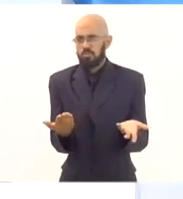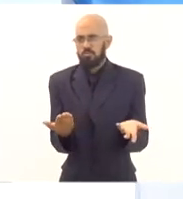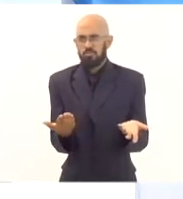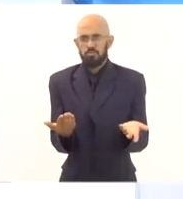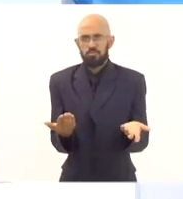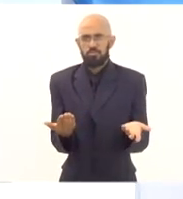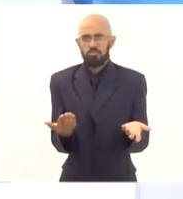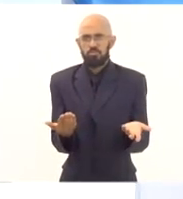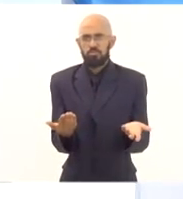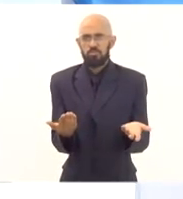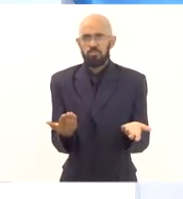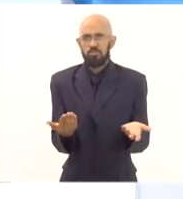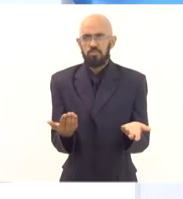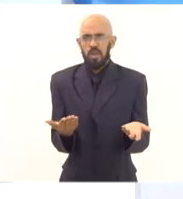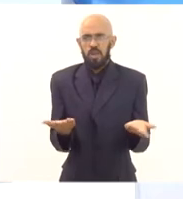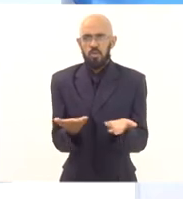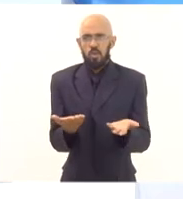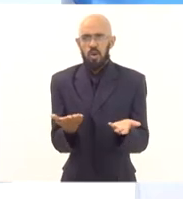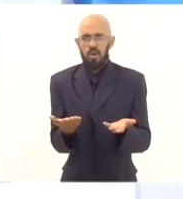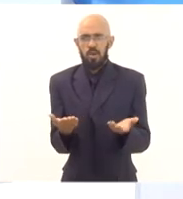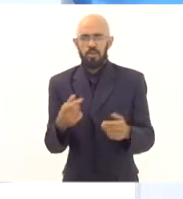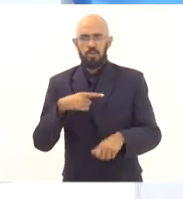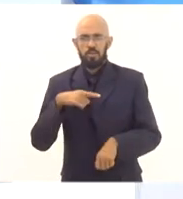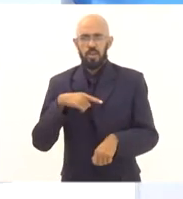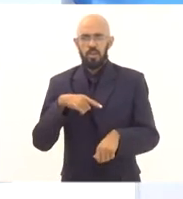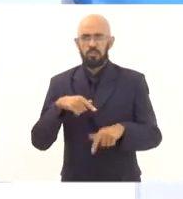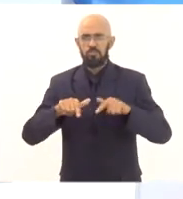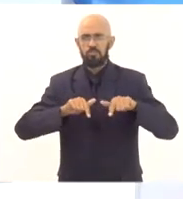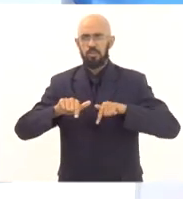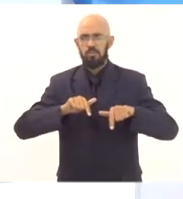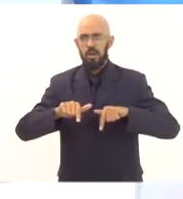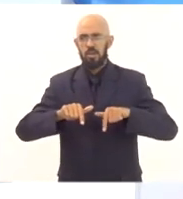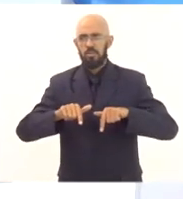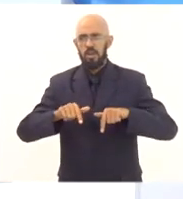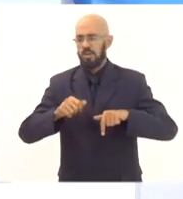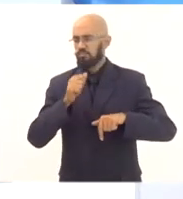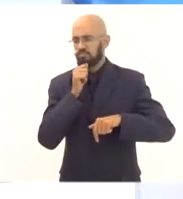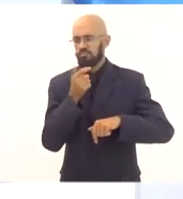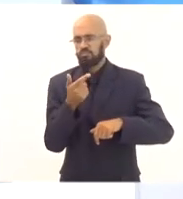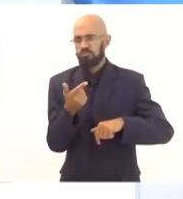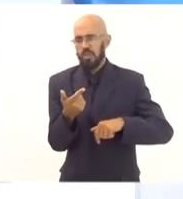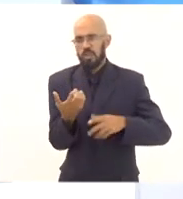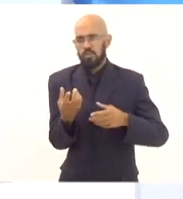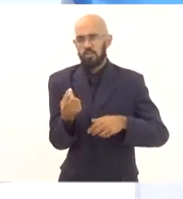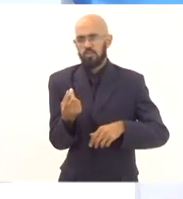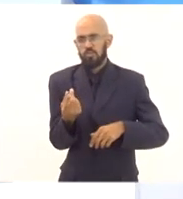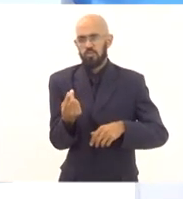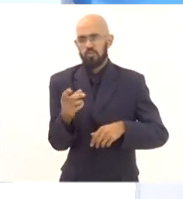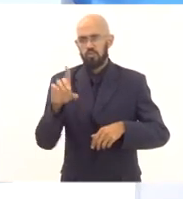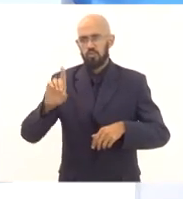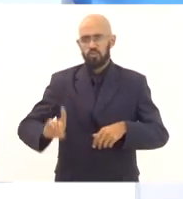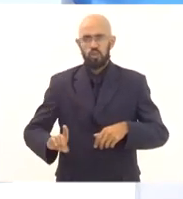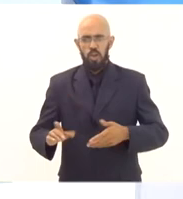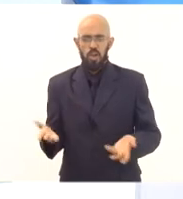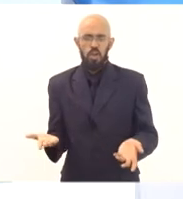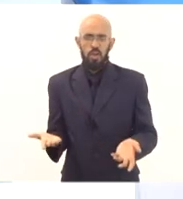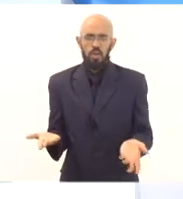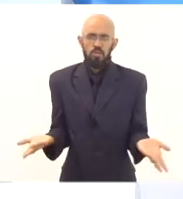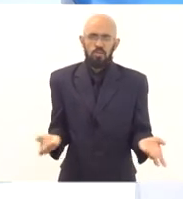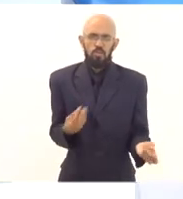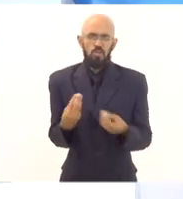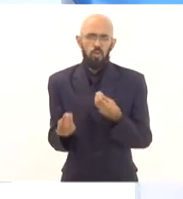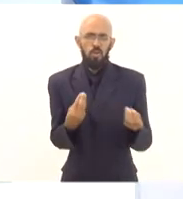né e não recebeu agora ela tá empregada e agora ela passa não receber mais o auxílio do programa mas quando te vi não recebeu